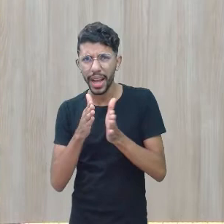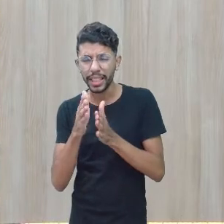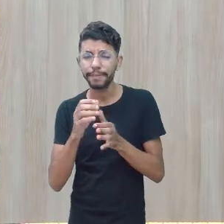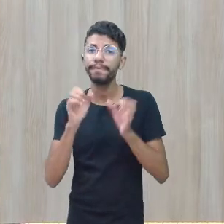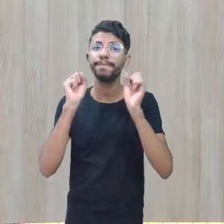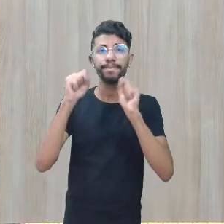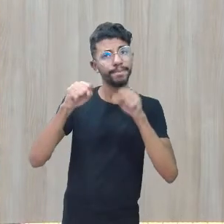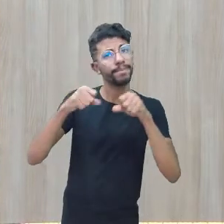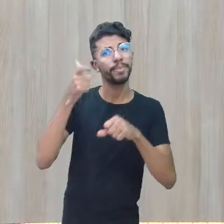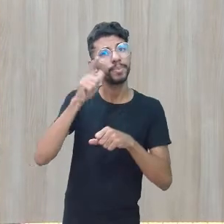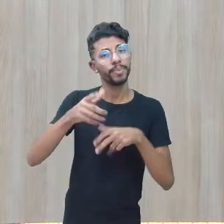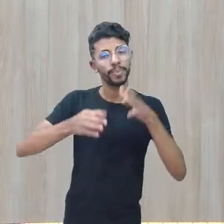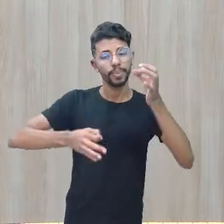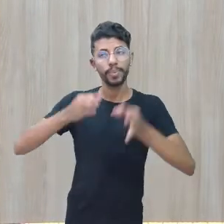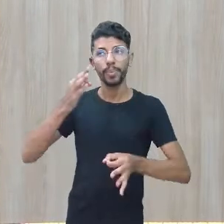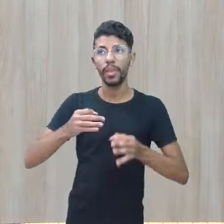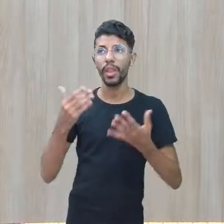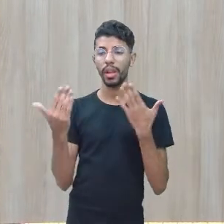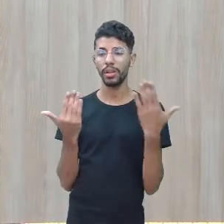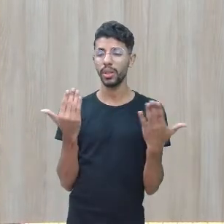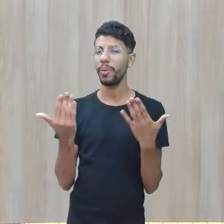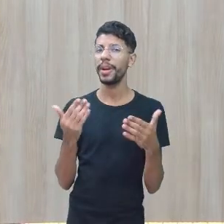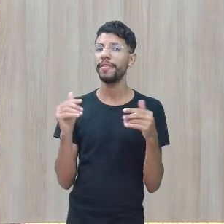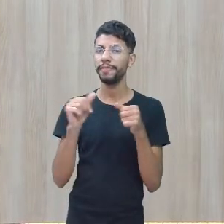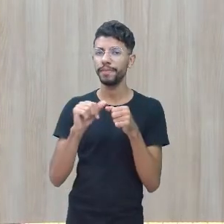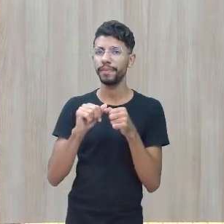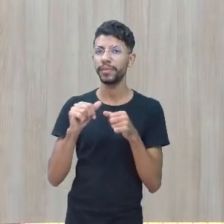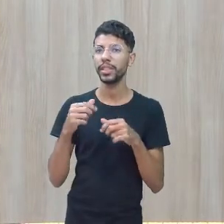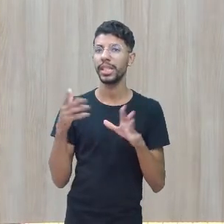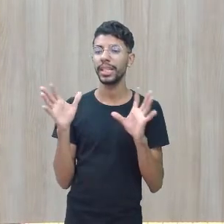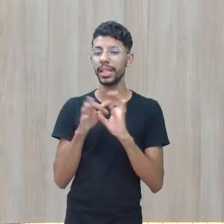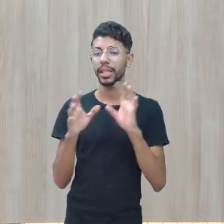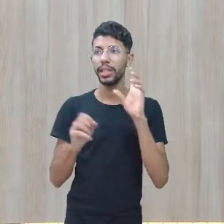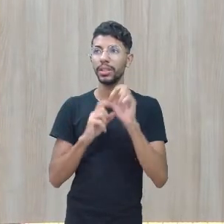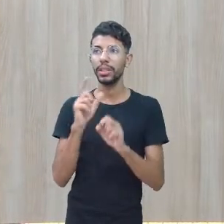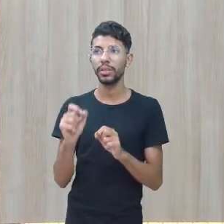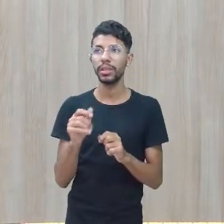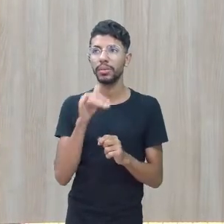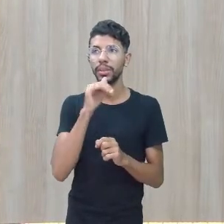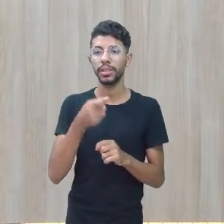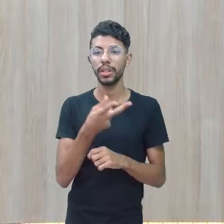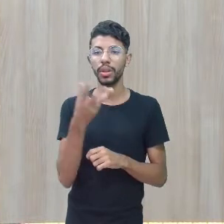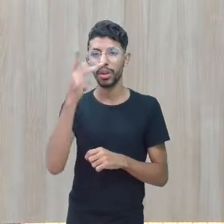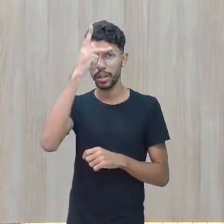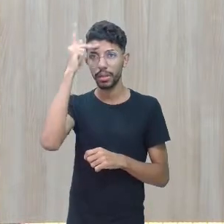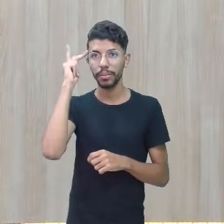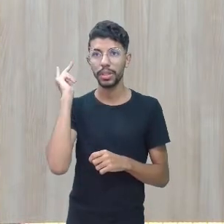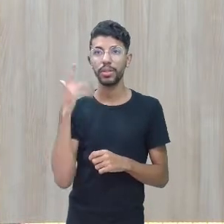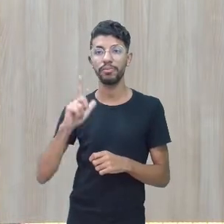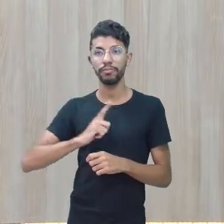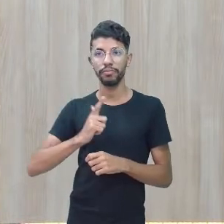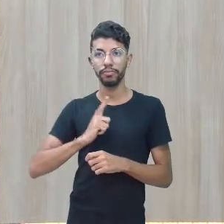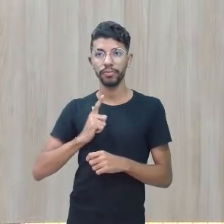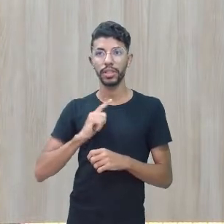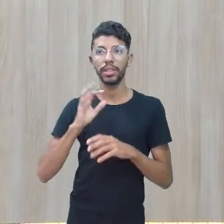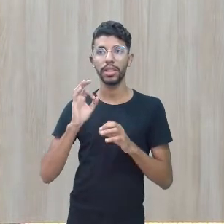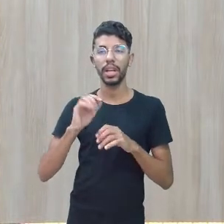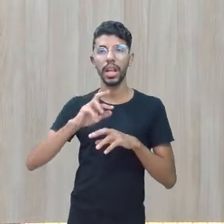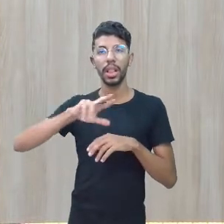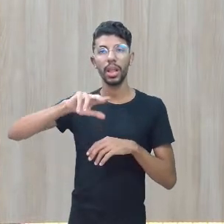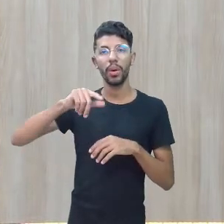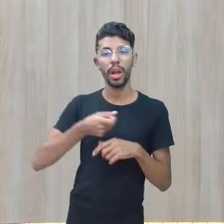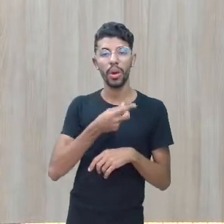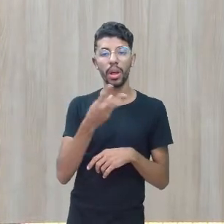gente consegue fazer essa comparação de acordo com a quantidade de pessoas que eu tenho, não é a quantidade